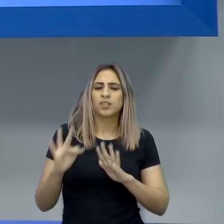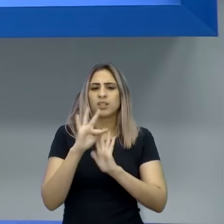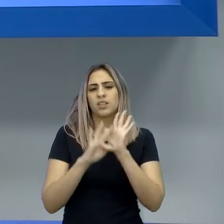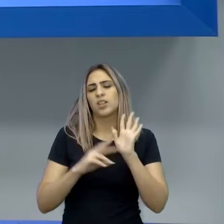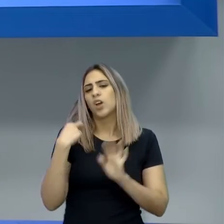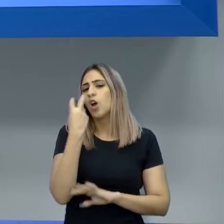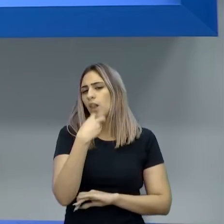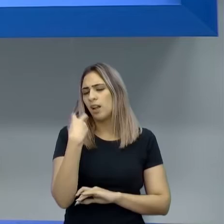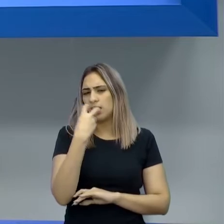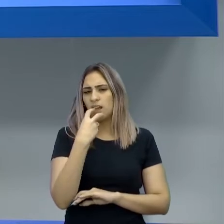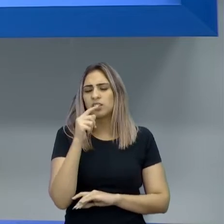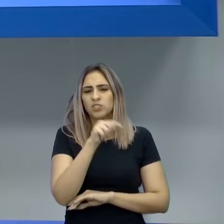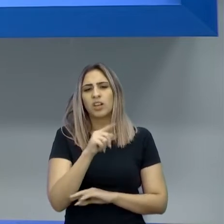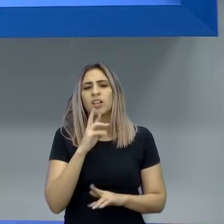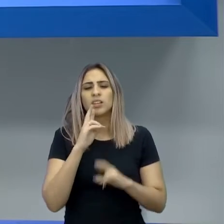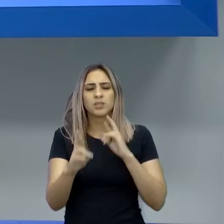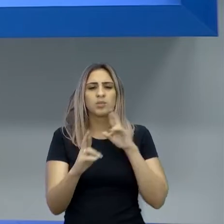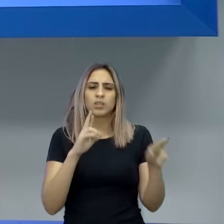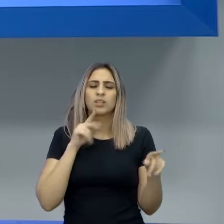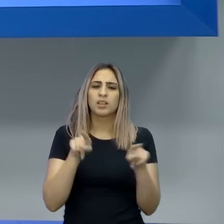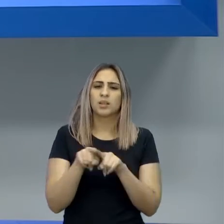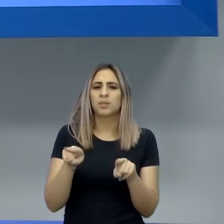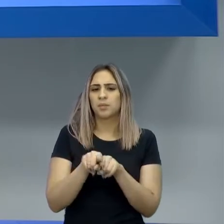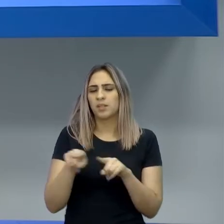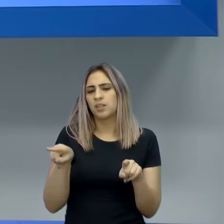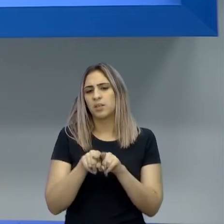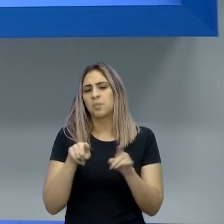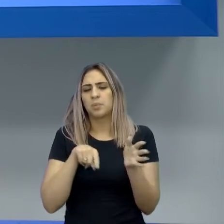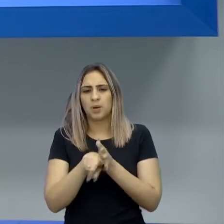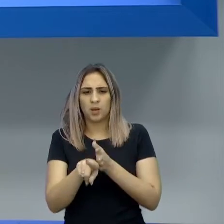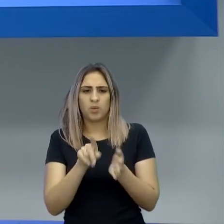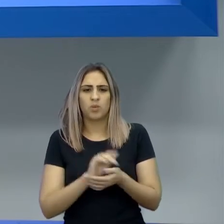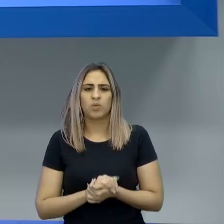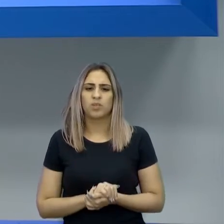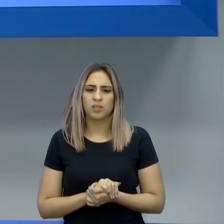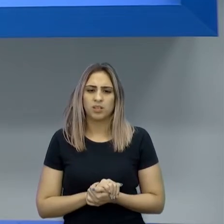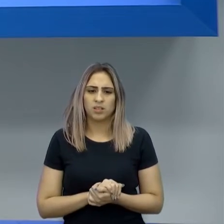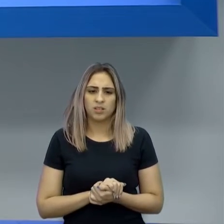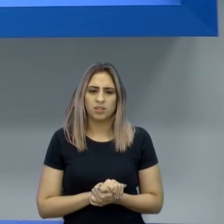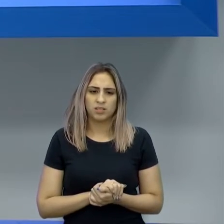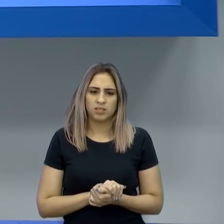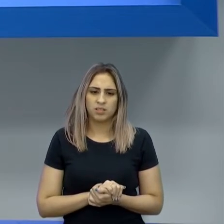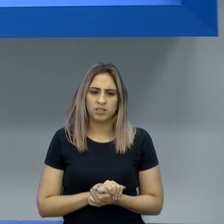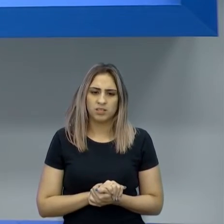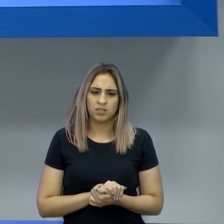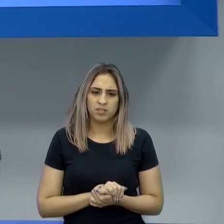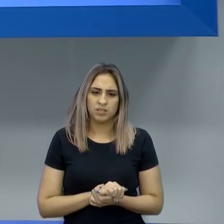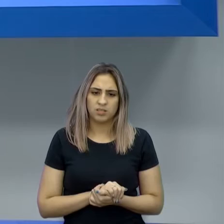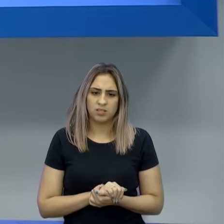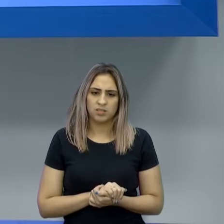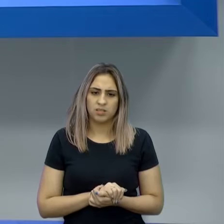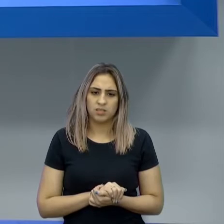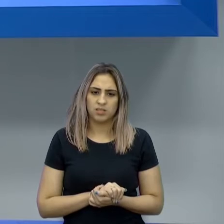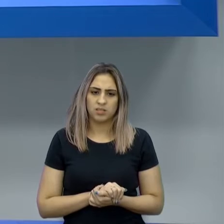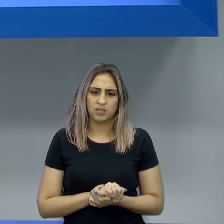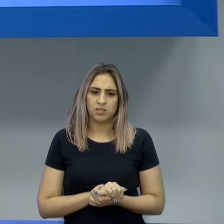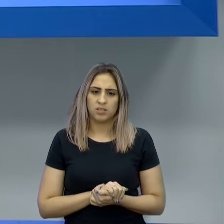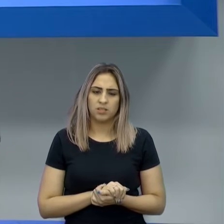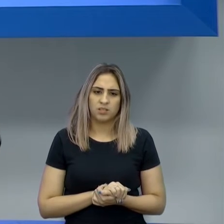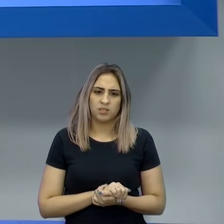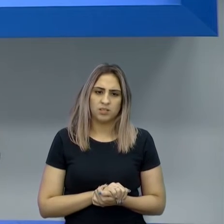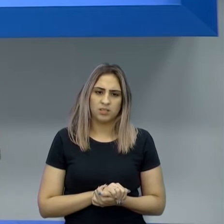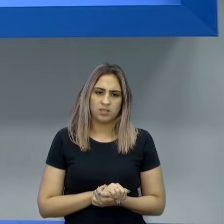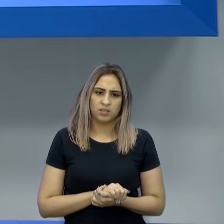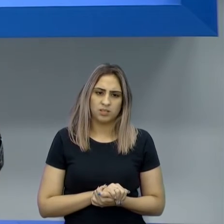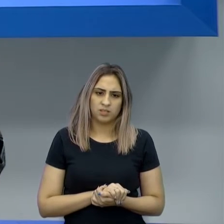e Oralidade, ela respondeu também essa pergunta. E eu vou aqui no nosso computador para colocar a resposta dela, tá? Ela respondeu o